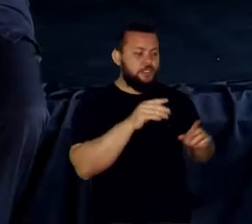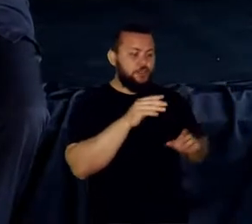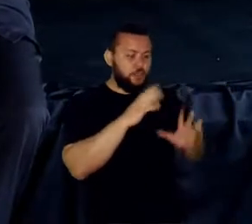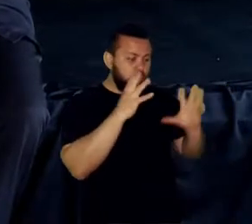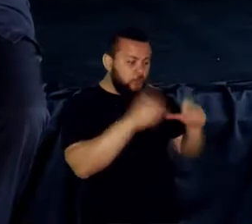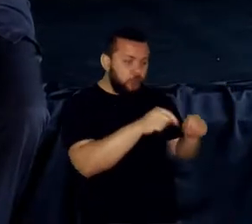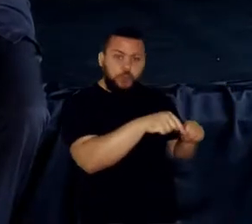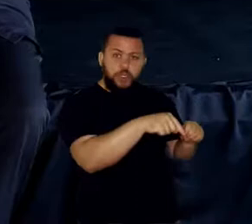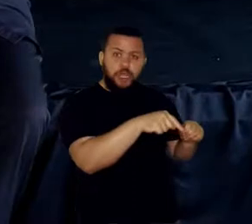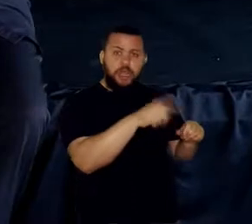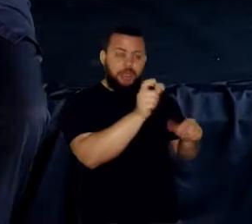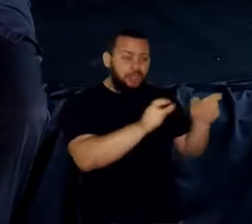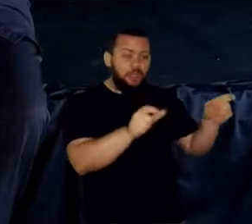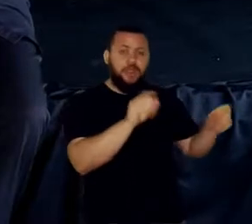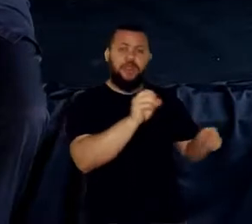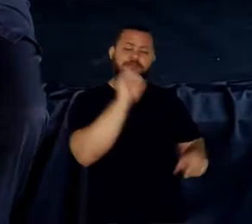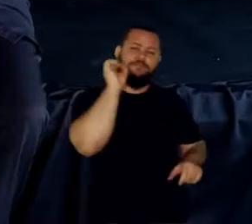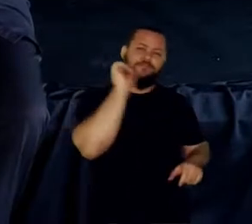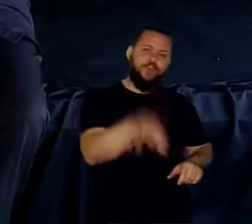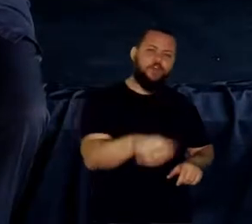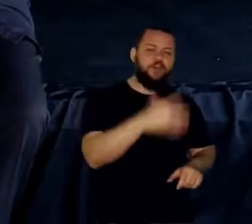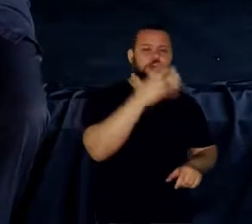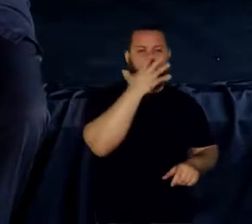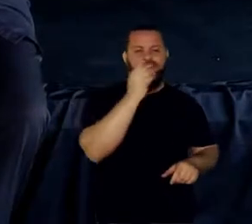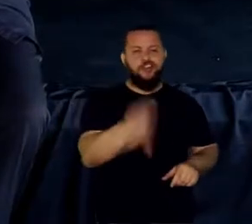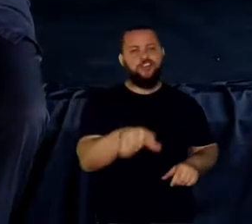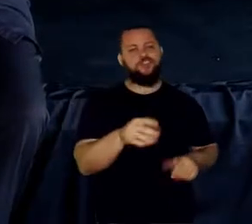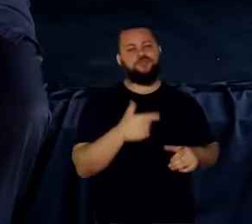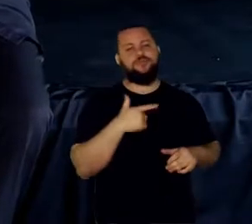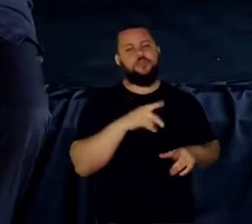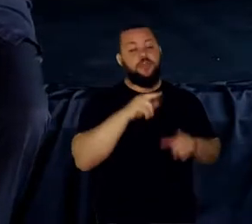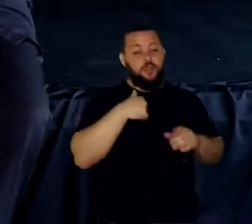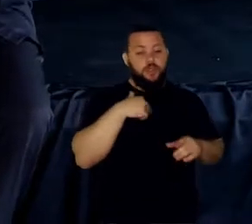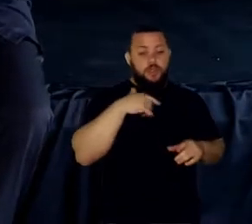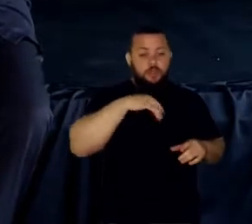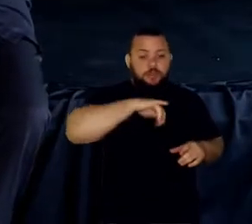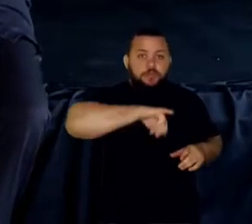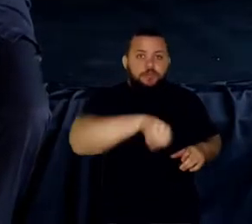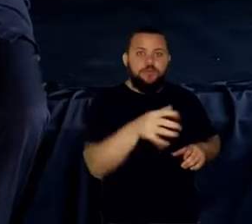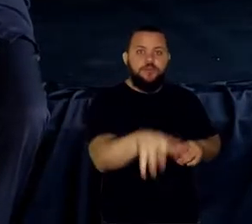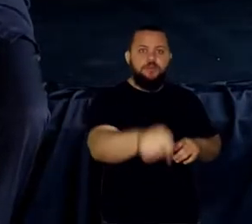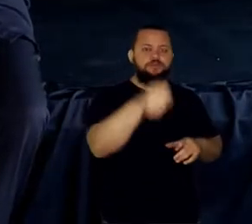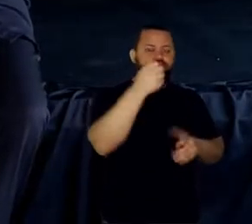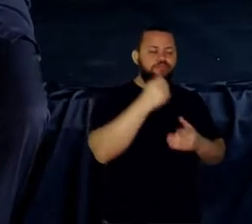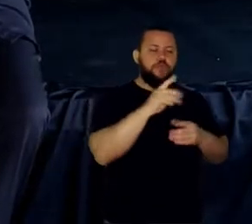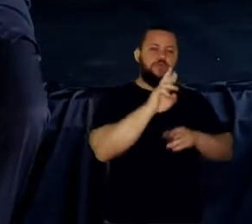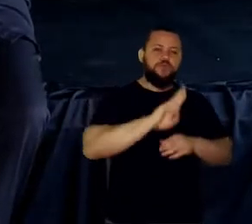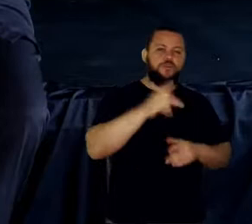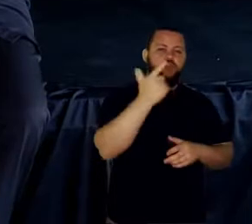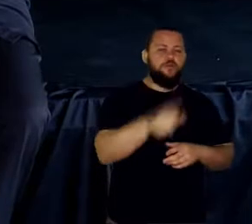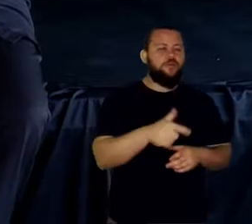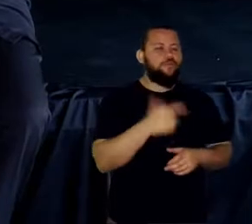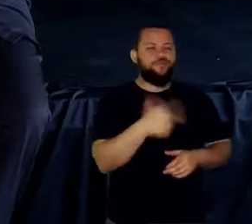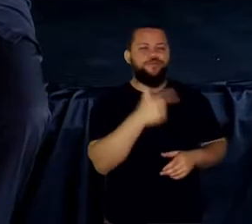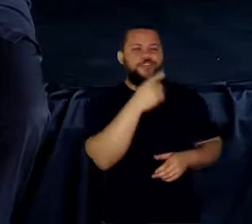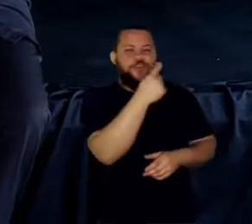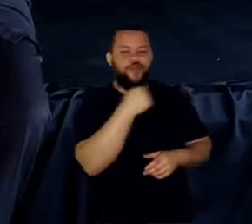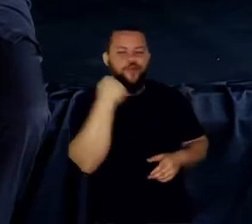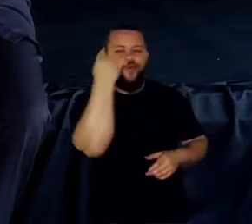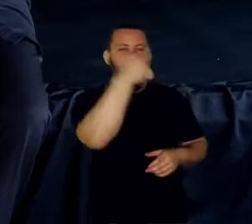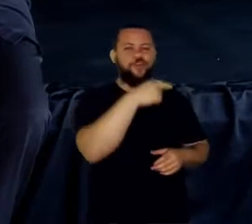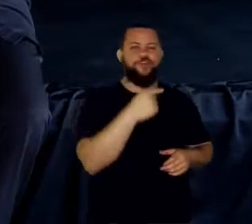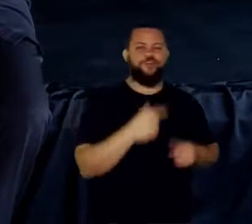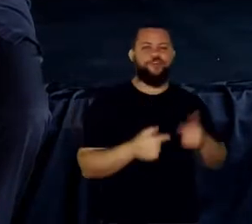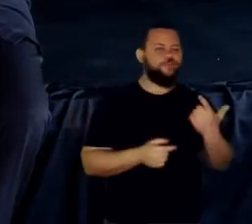Ia para descarte, né? Exato. Ai, que legal. E tanto que eles não têm o rosto, eles não têm,